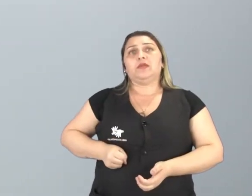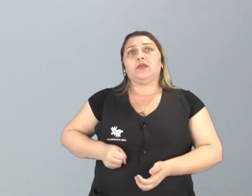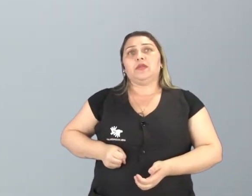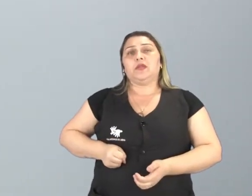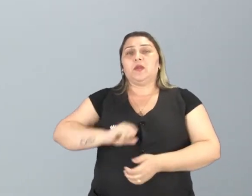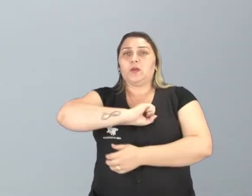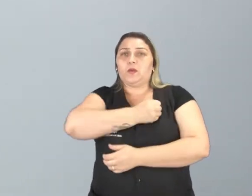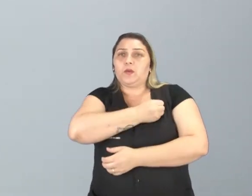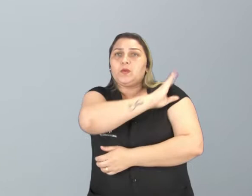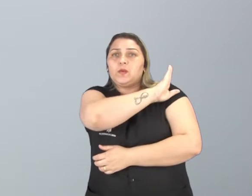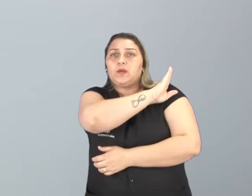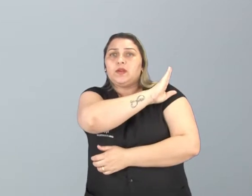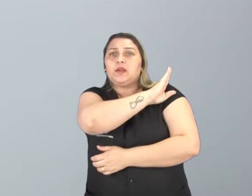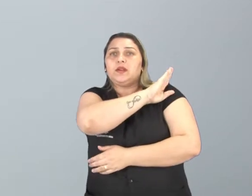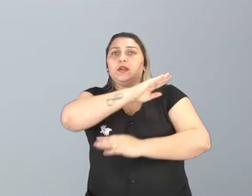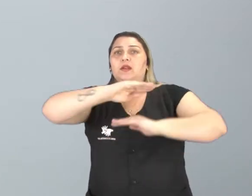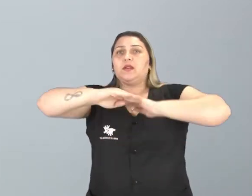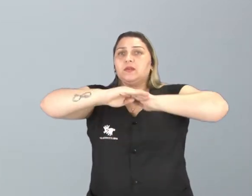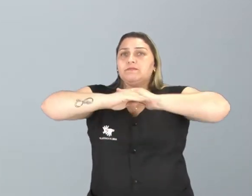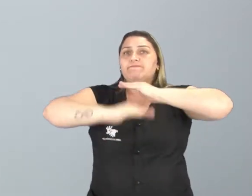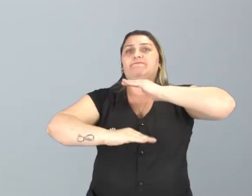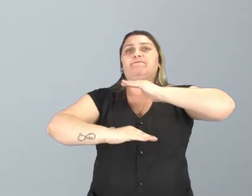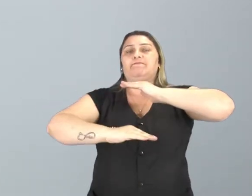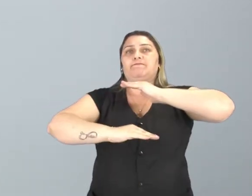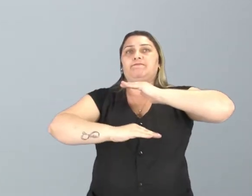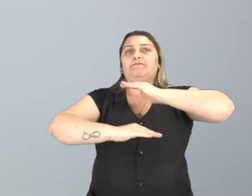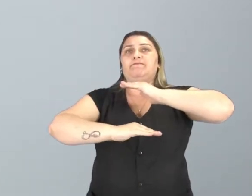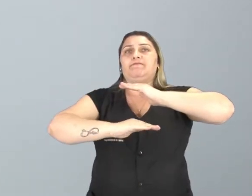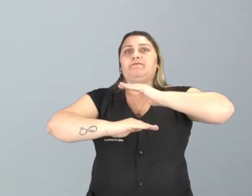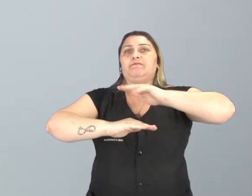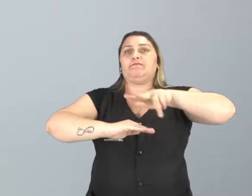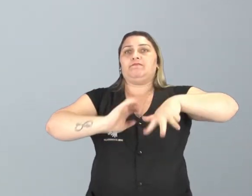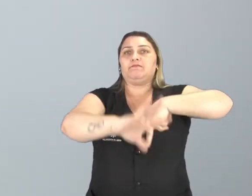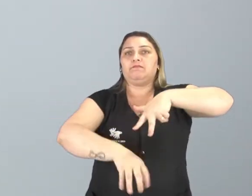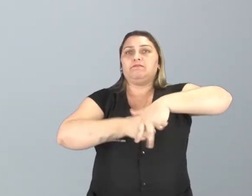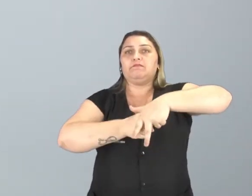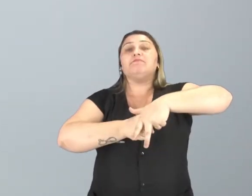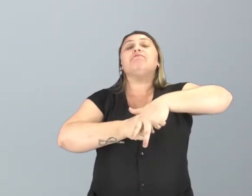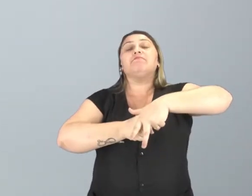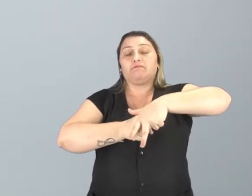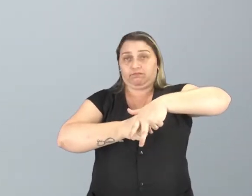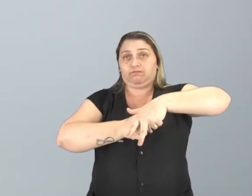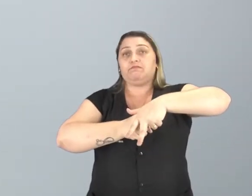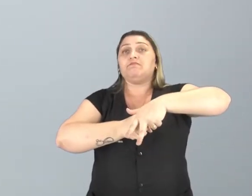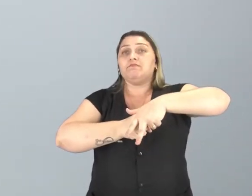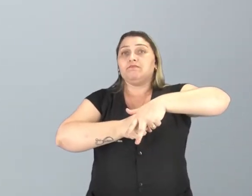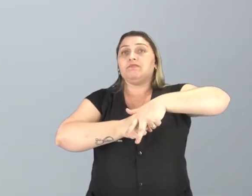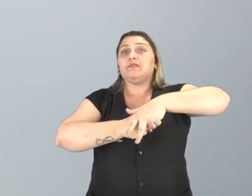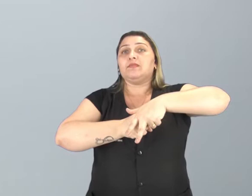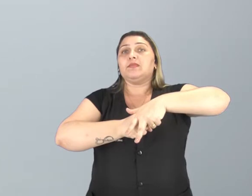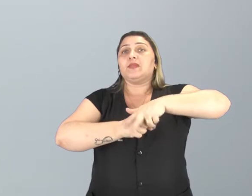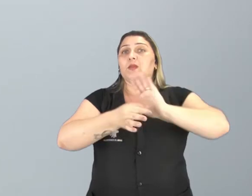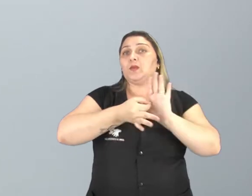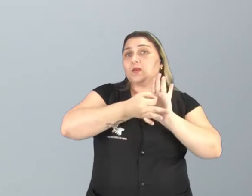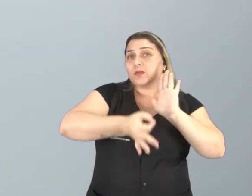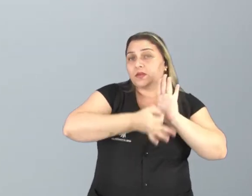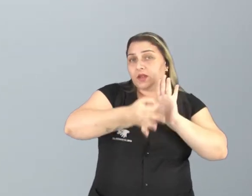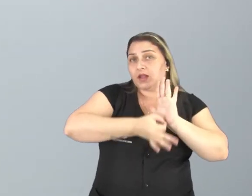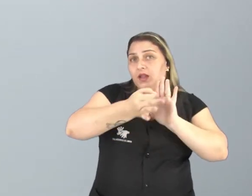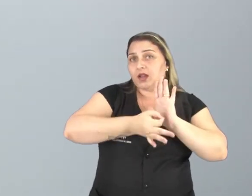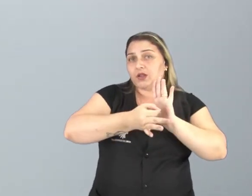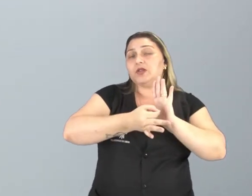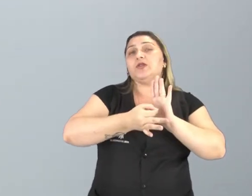aborto, o racismo, a desigualdade, a corrupção. Então, são artigos voltados a esses conteúdos